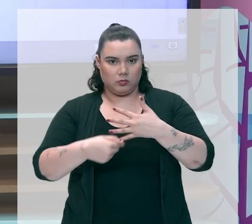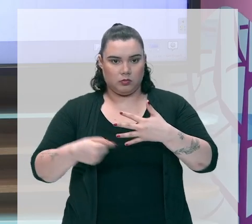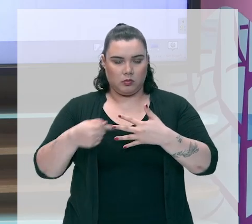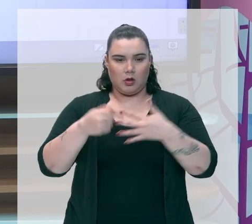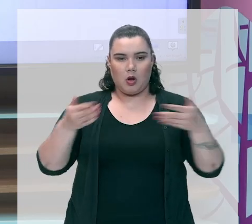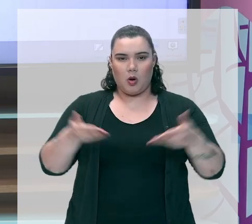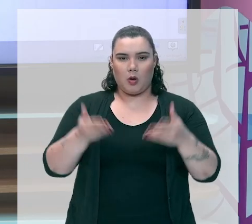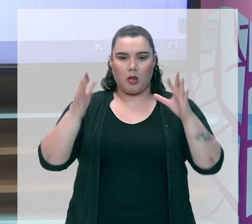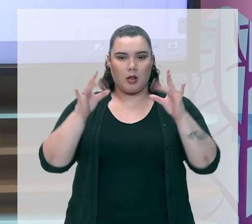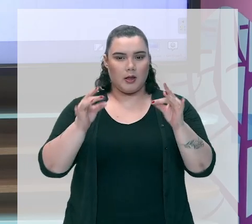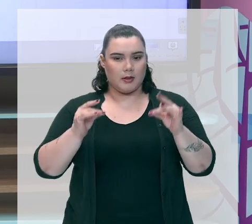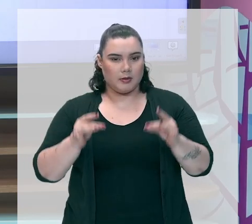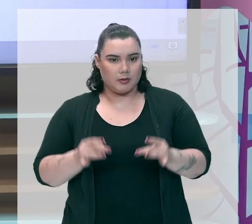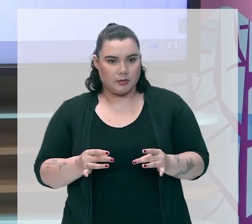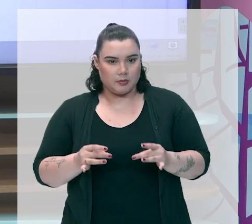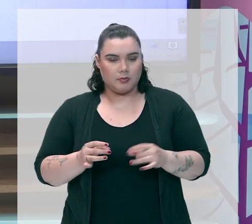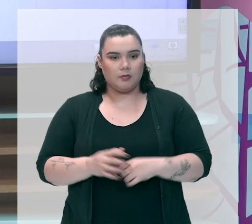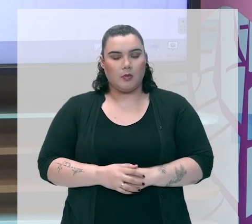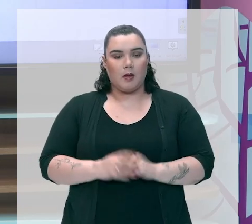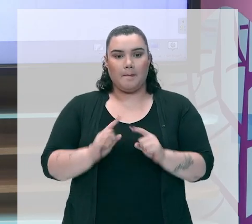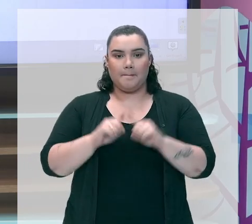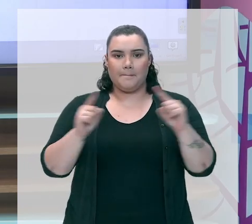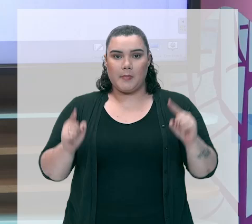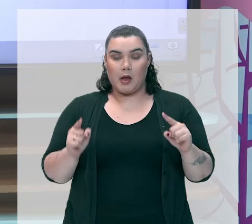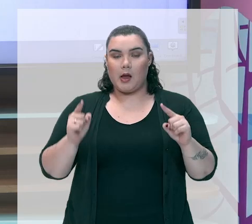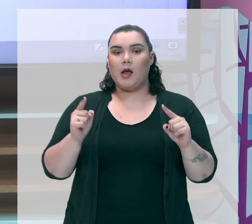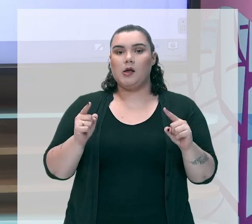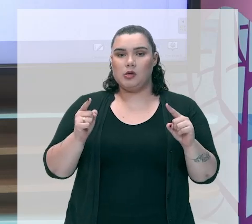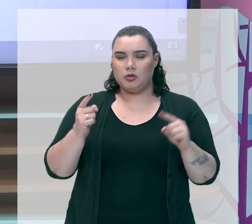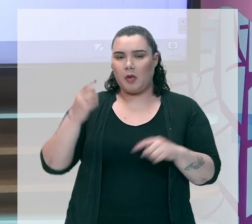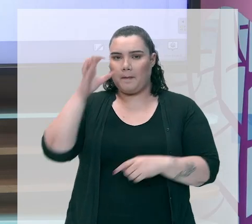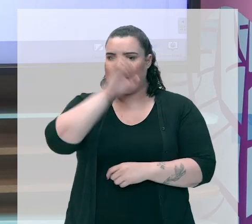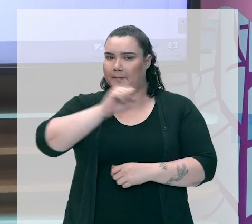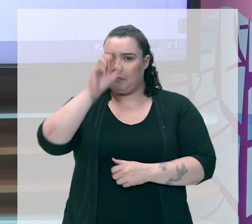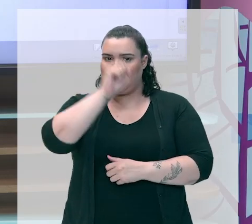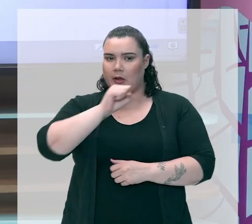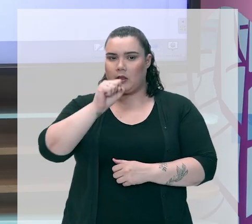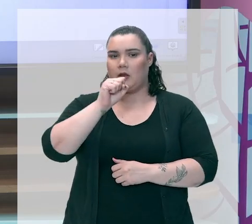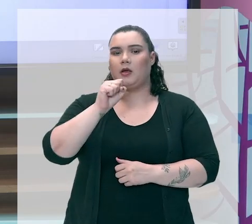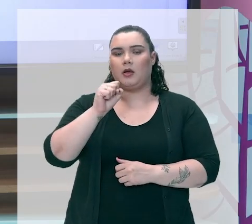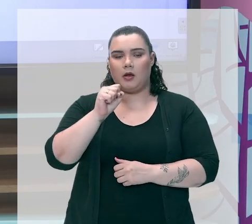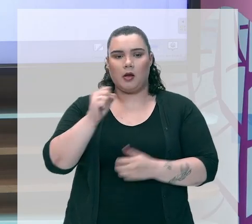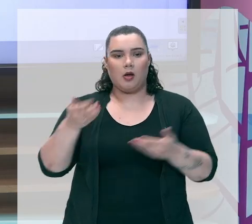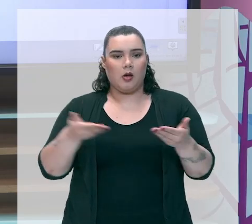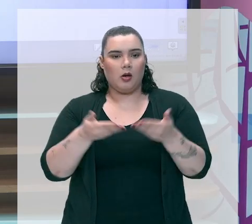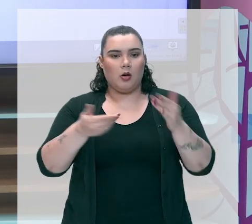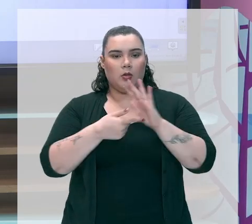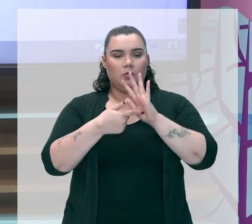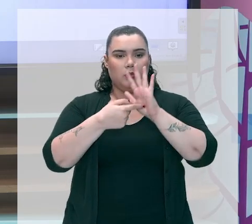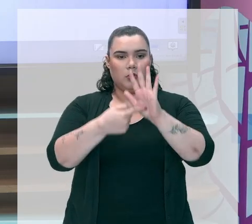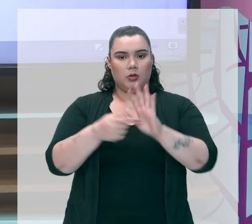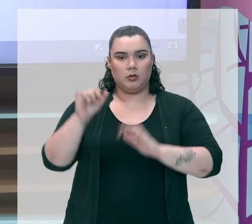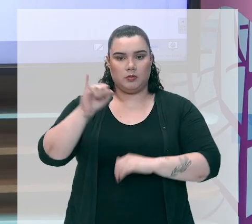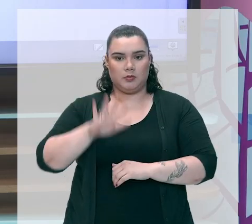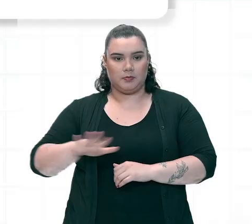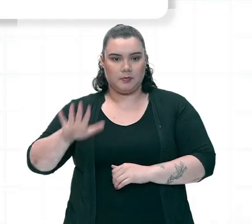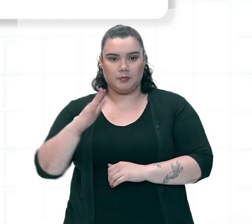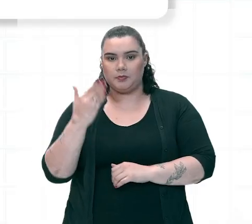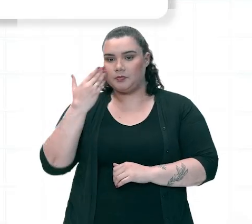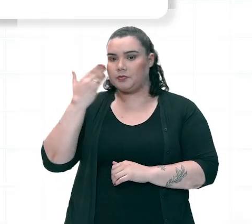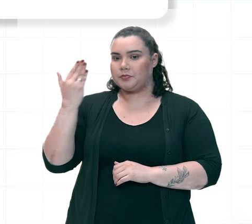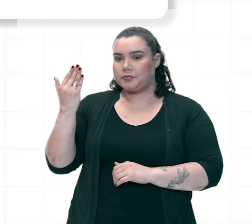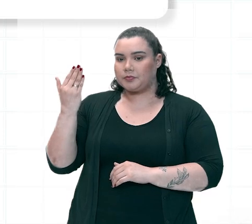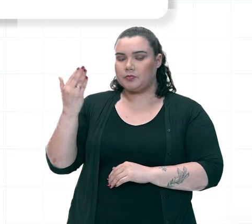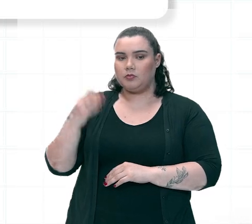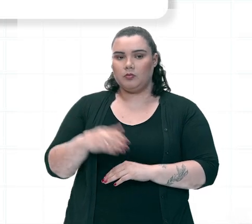sobre cada uma delas e as suas funções. Mas para a gente entender melhor sobre as glândulas endócrinas, observa comigo aí a nossa imagem.